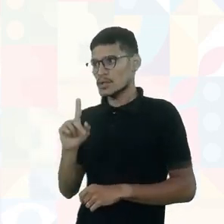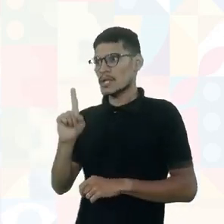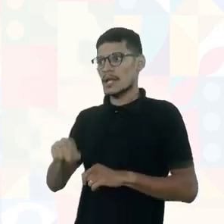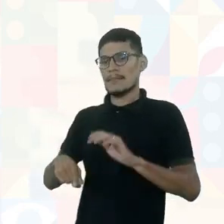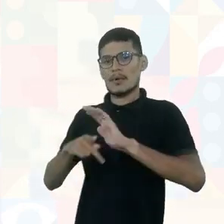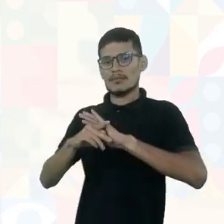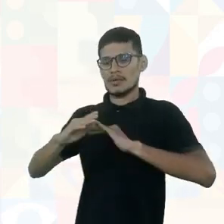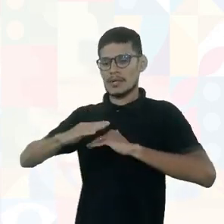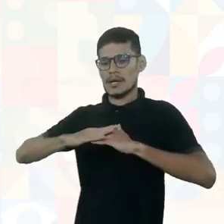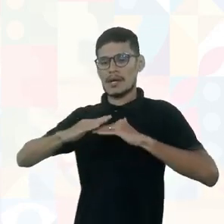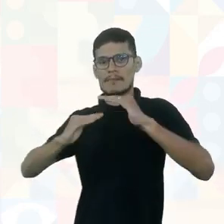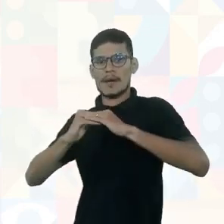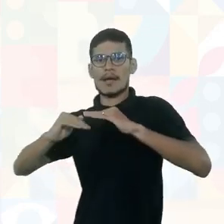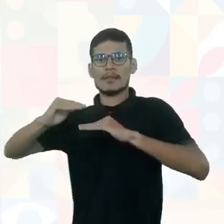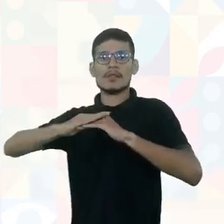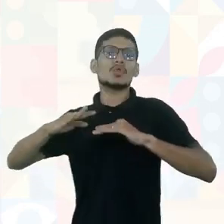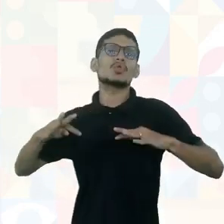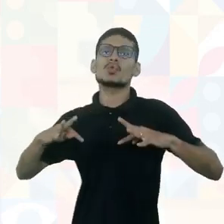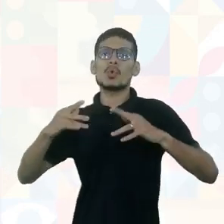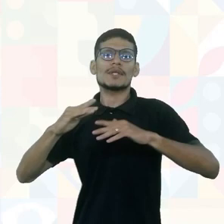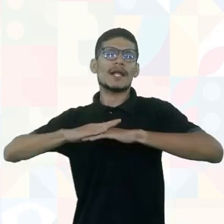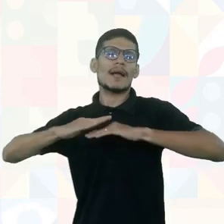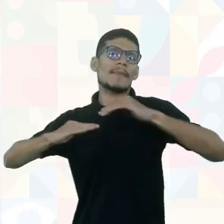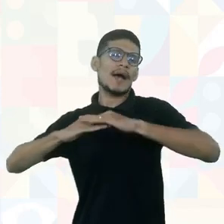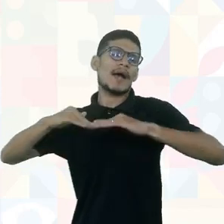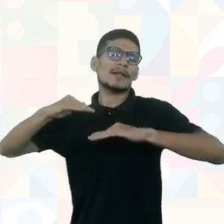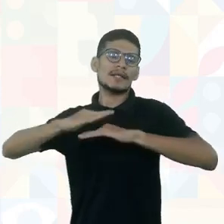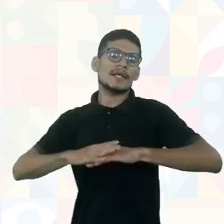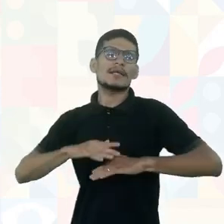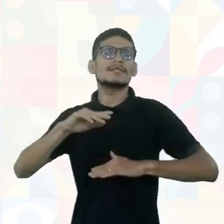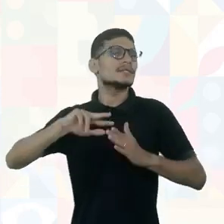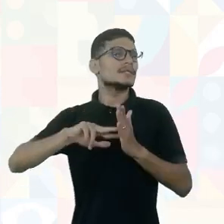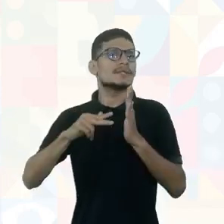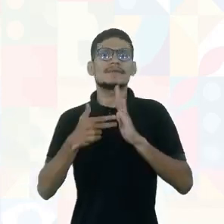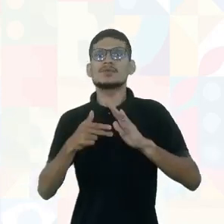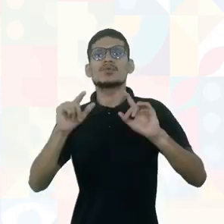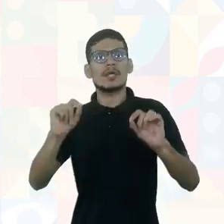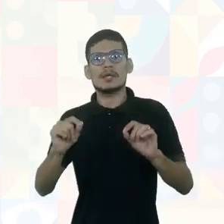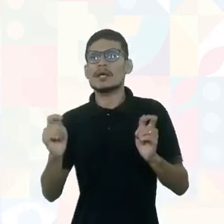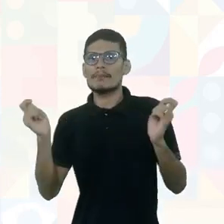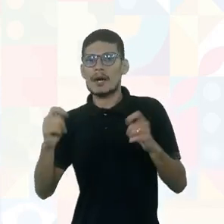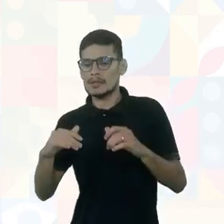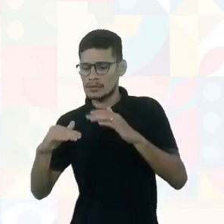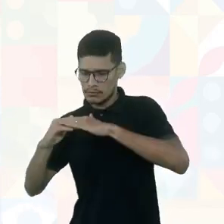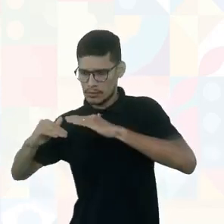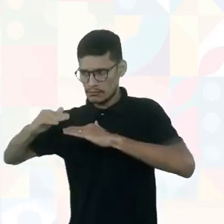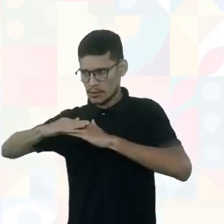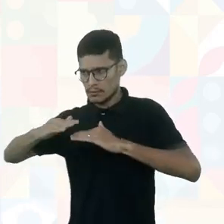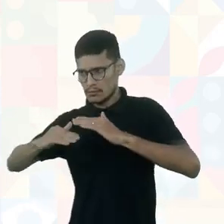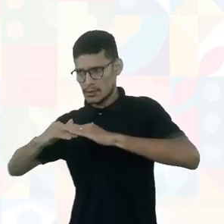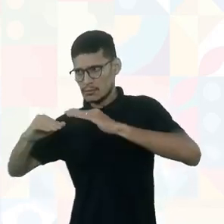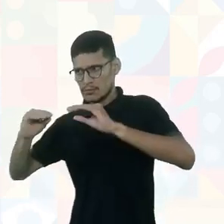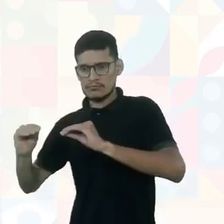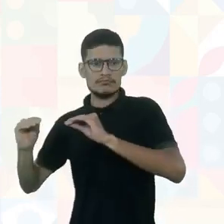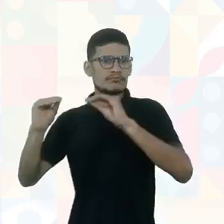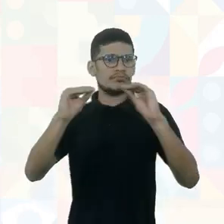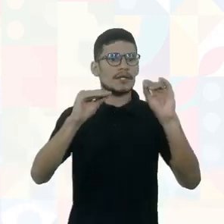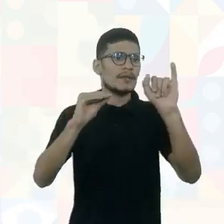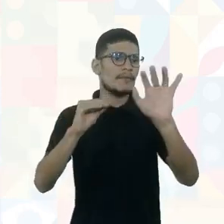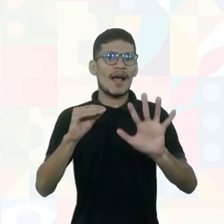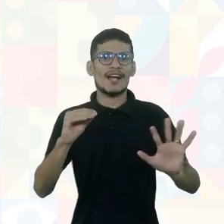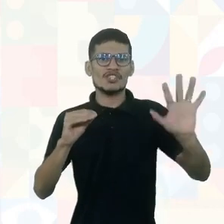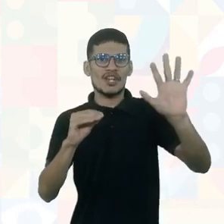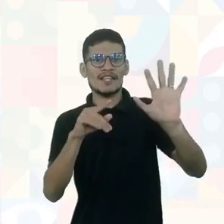camadas. E todas essas camadas, elas compõem essa imagem que vocês estão vendo. Começa a